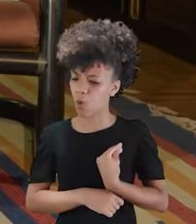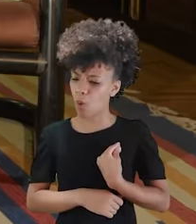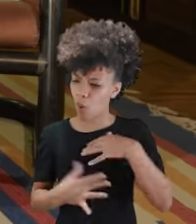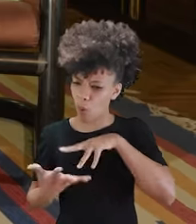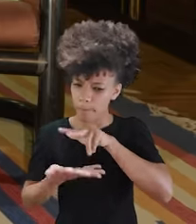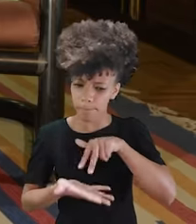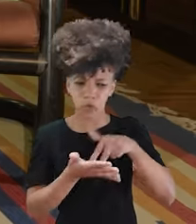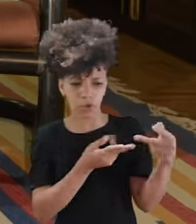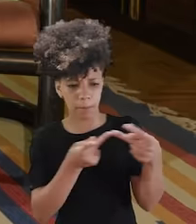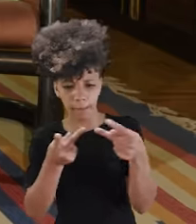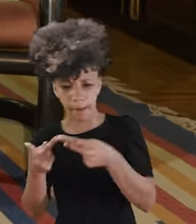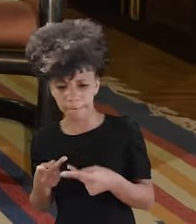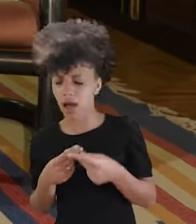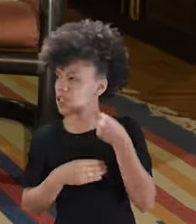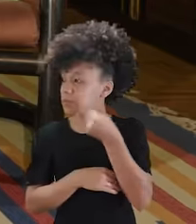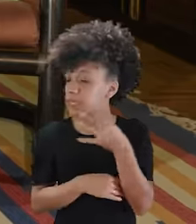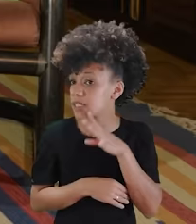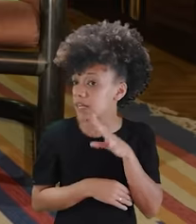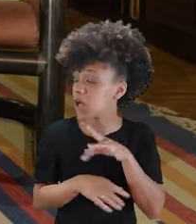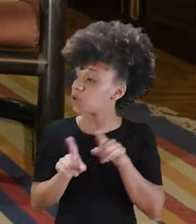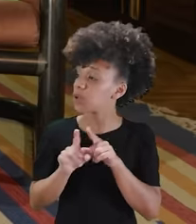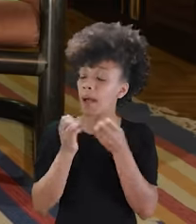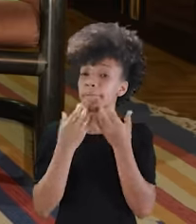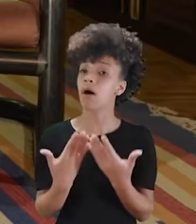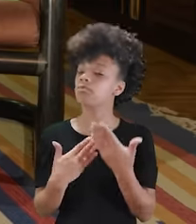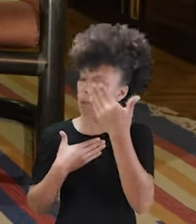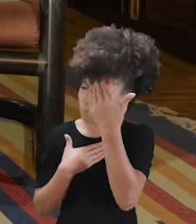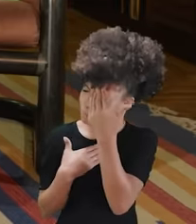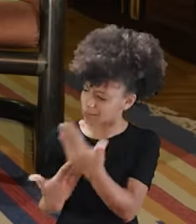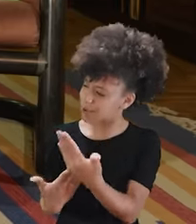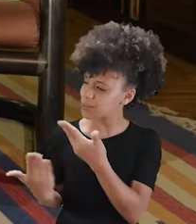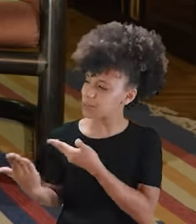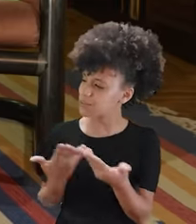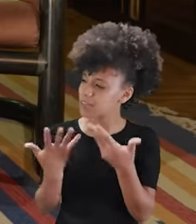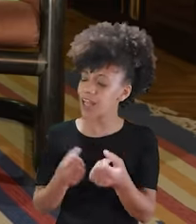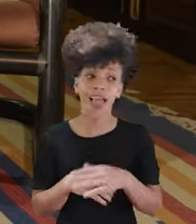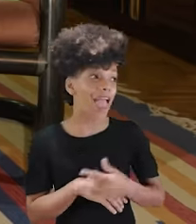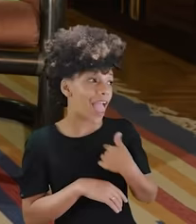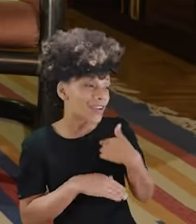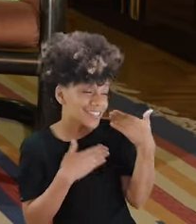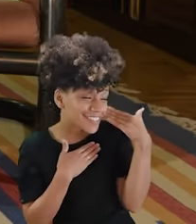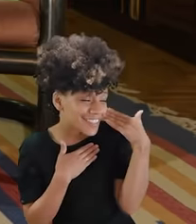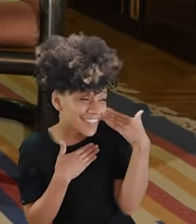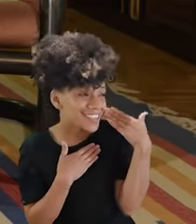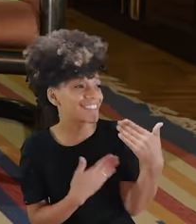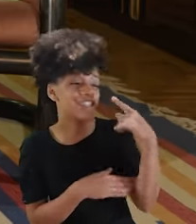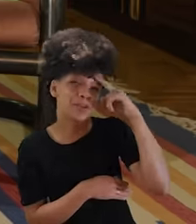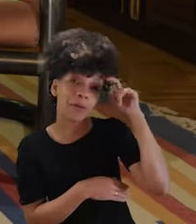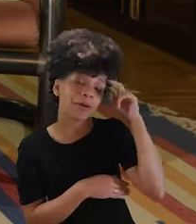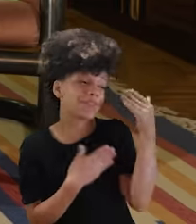obrigado por você ter vindo Eu que agradeço Maurício agradeço a indicação